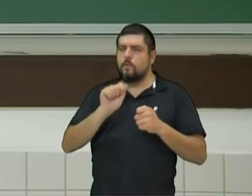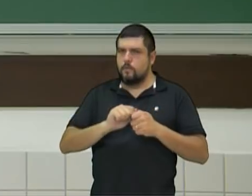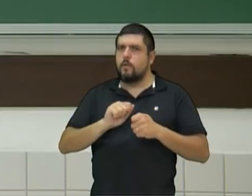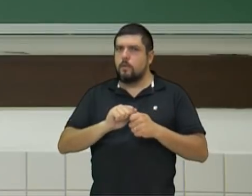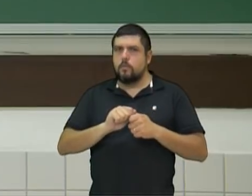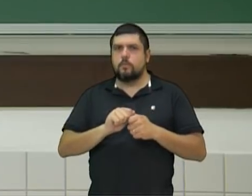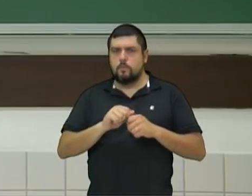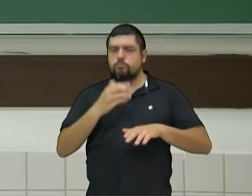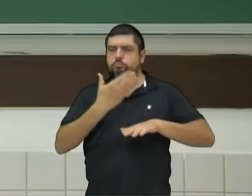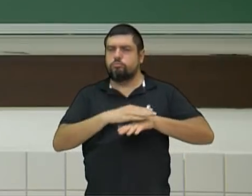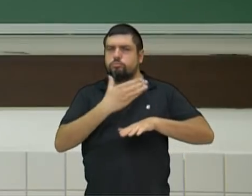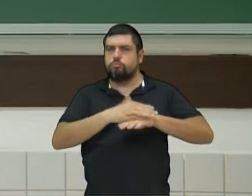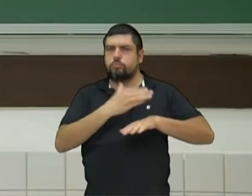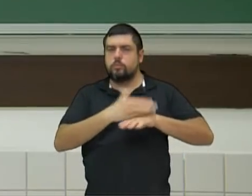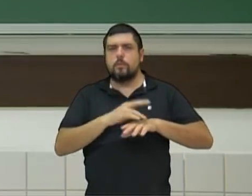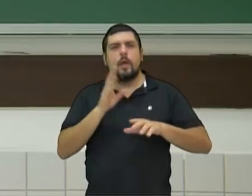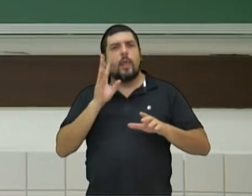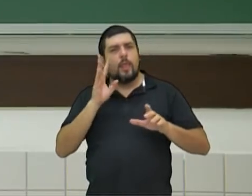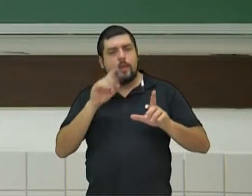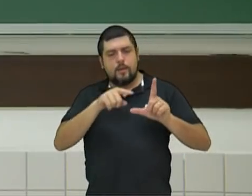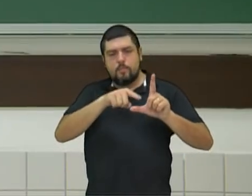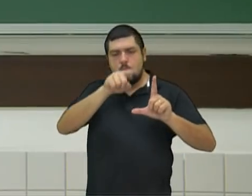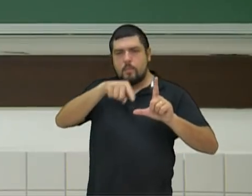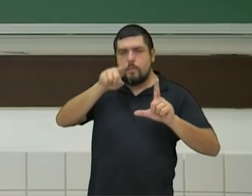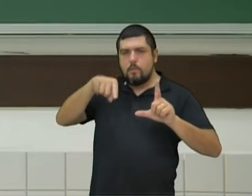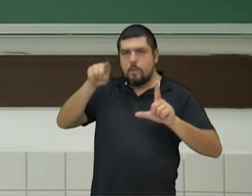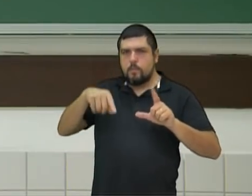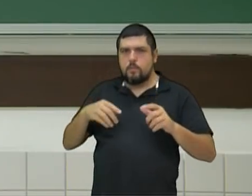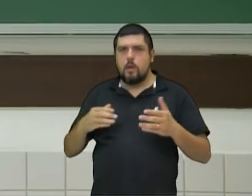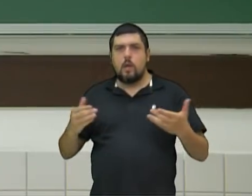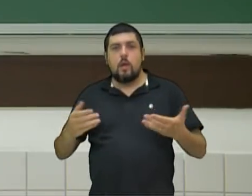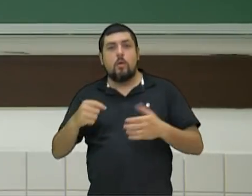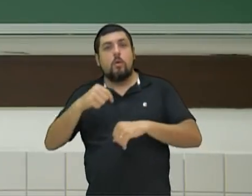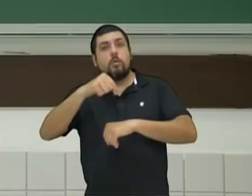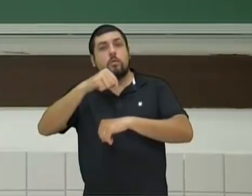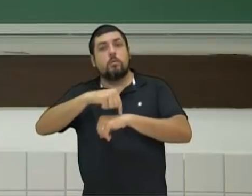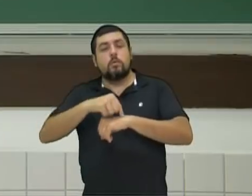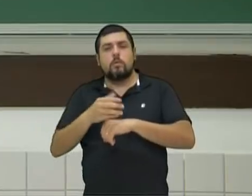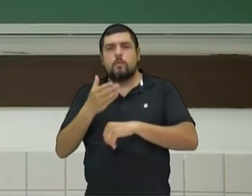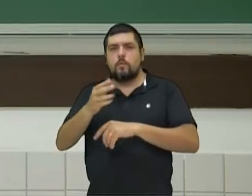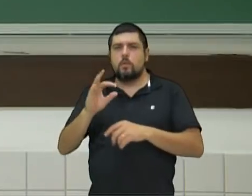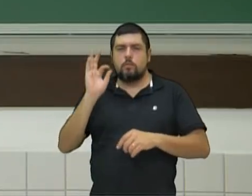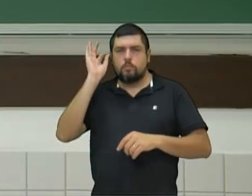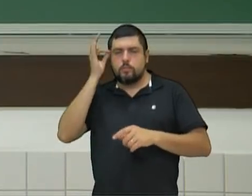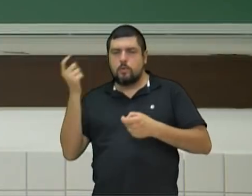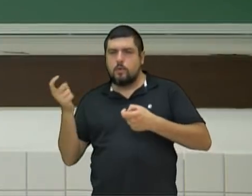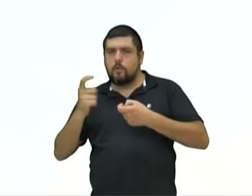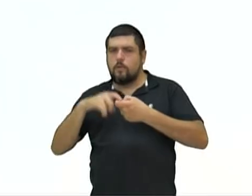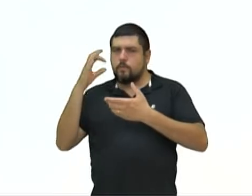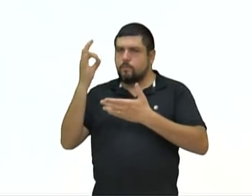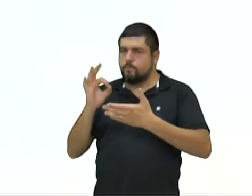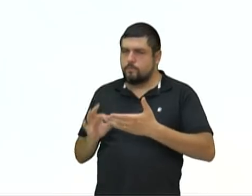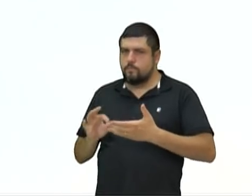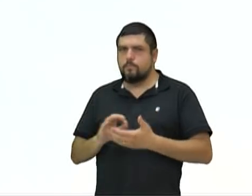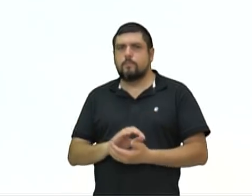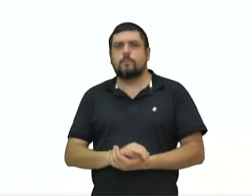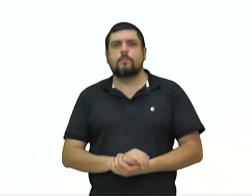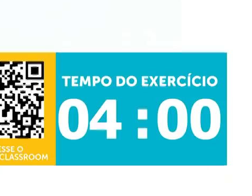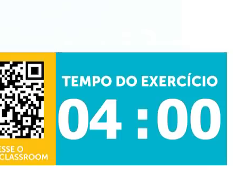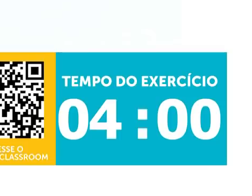vejam que é legal analisar um gráfico, não é? Então, a professora vai dar um tempinho para vocês e já volto aí com a resposta.